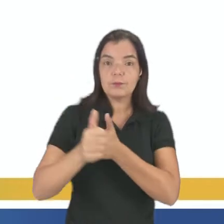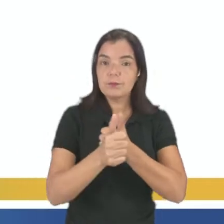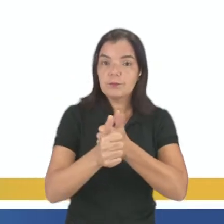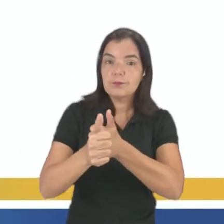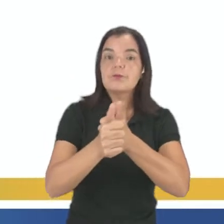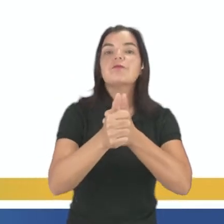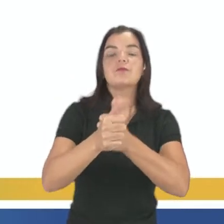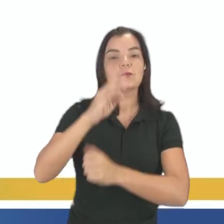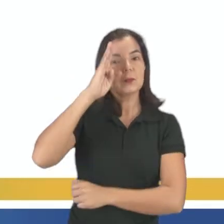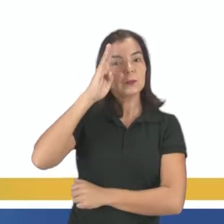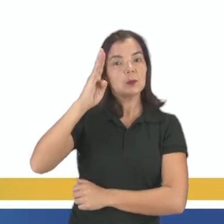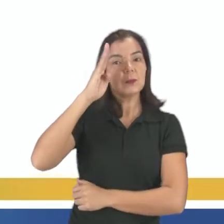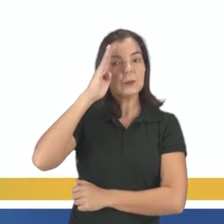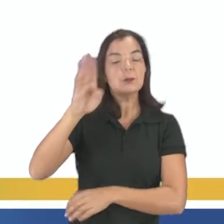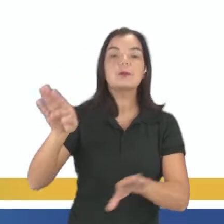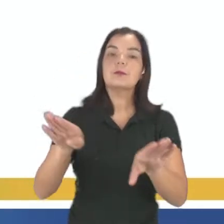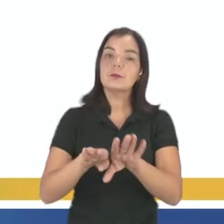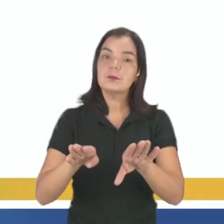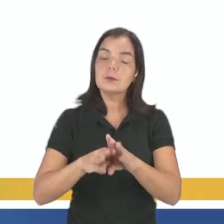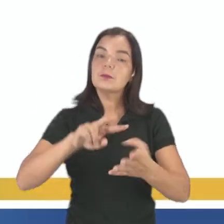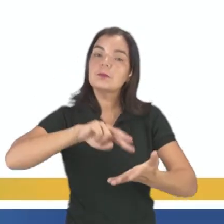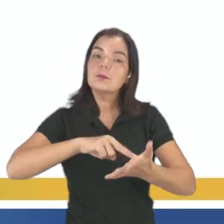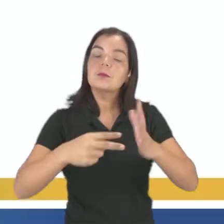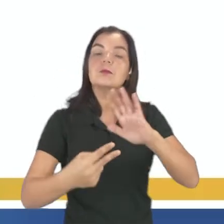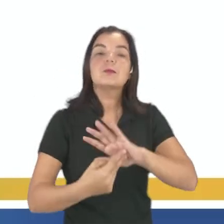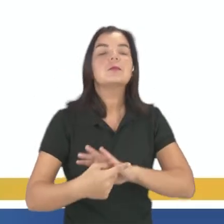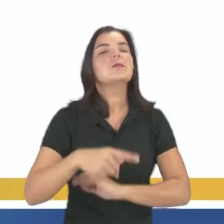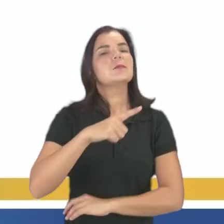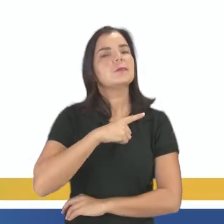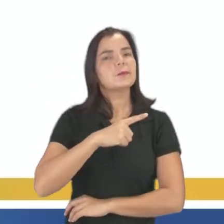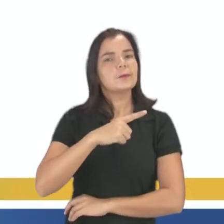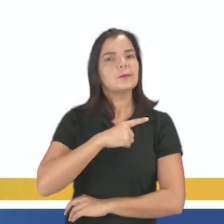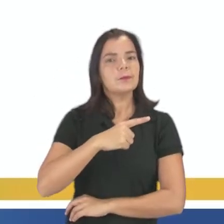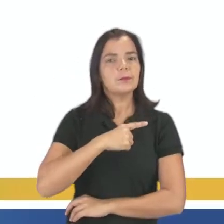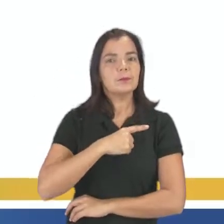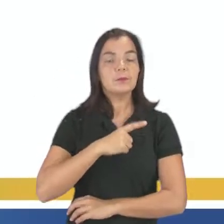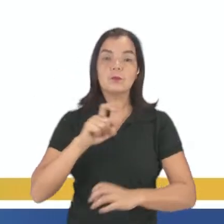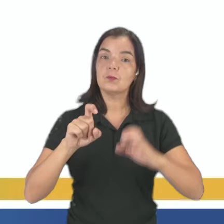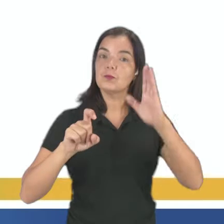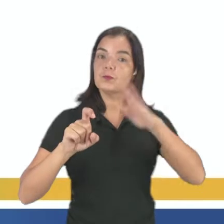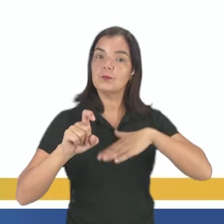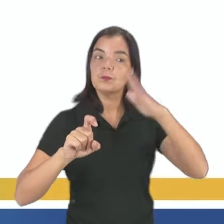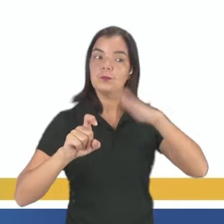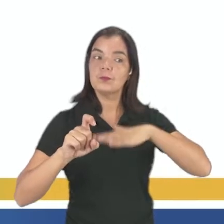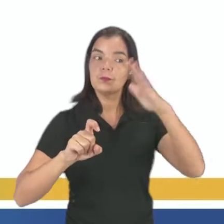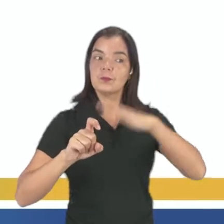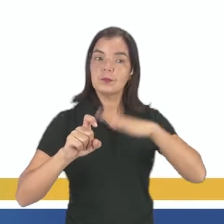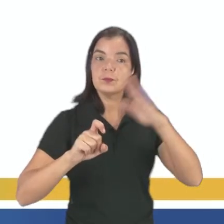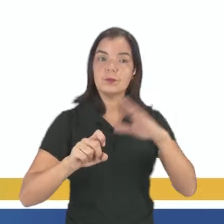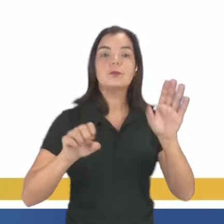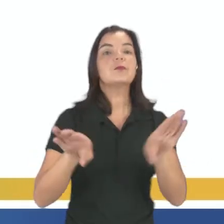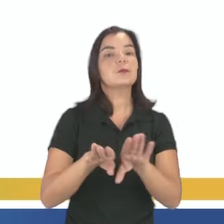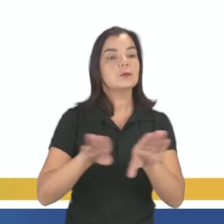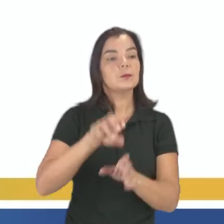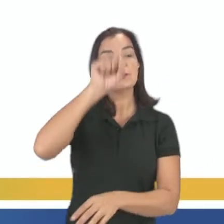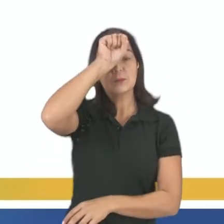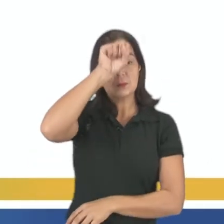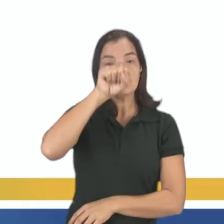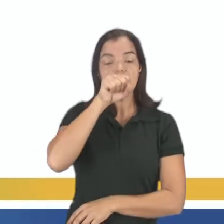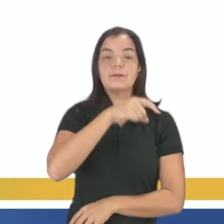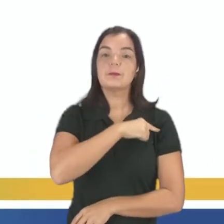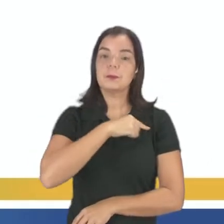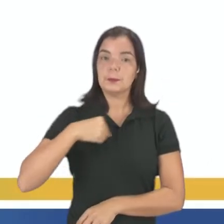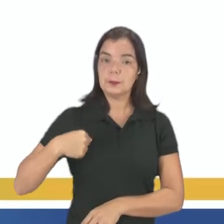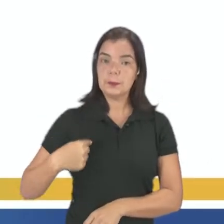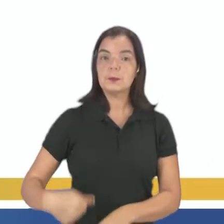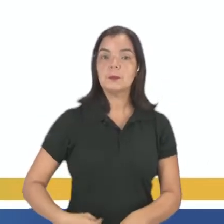seguindo aí essa marcha, né? E essa marcha, ela é tida como o mito fundador, né, do socialismo na China. E a